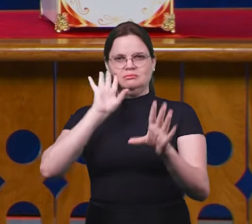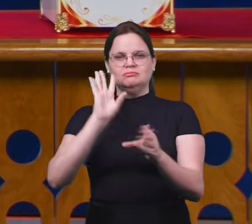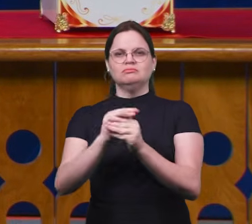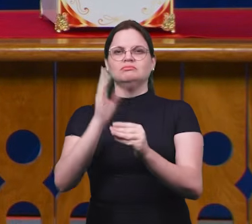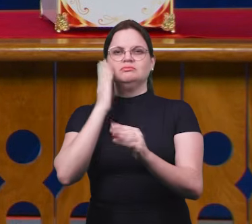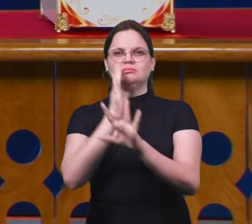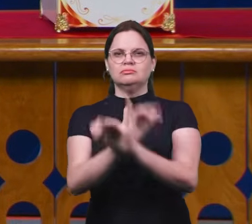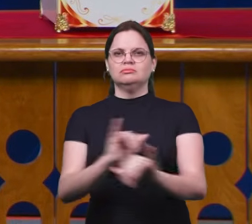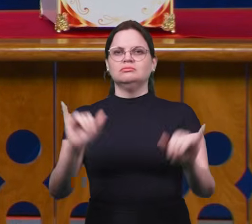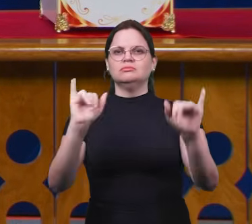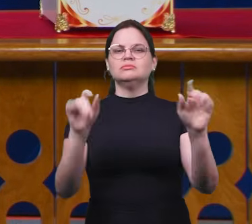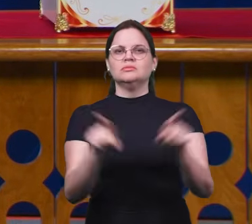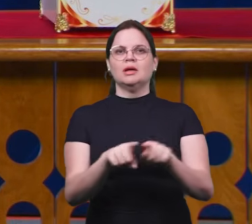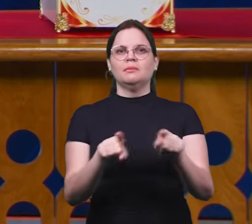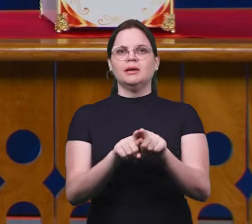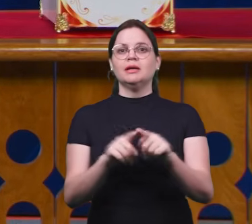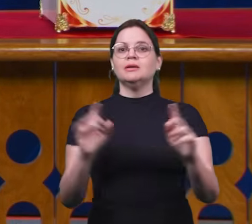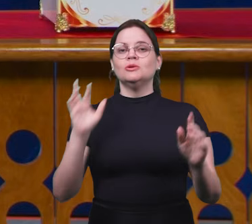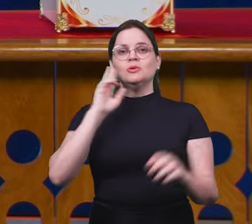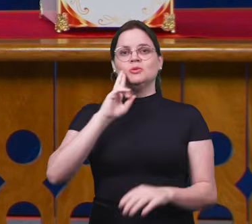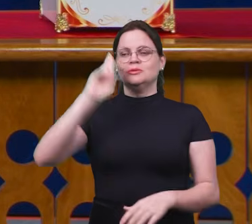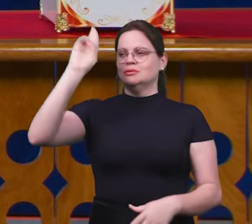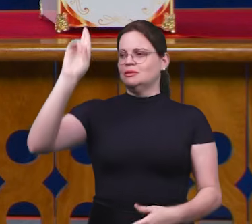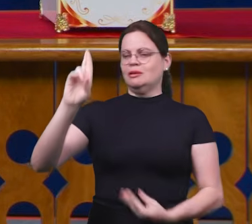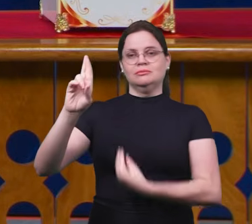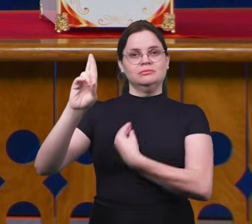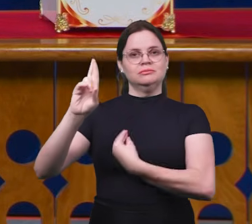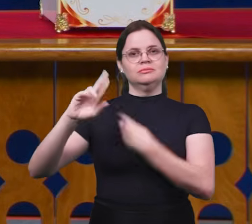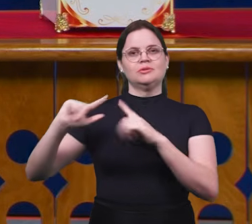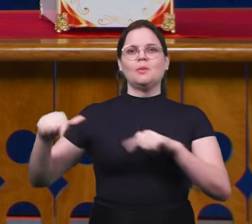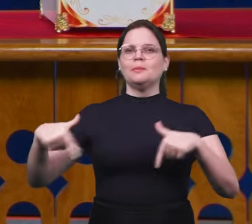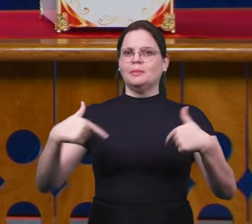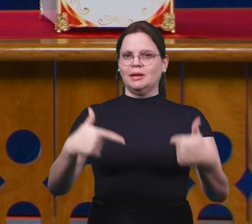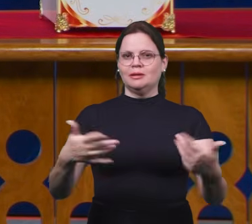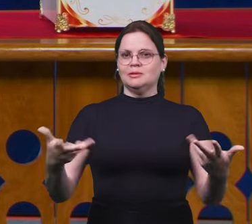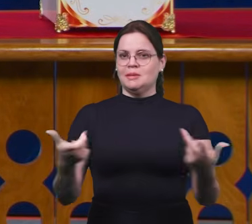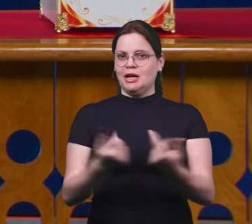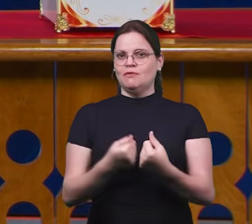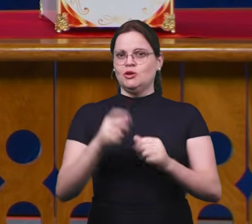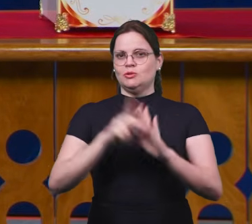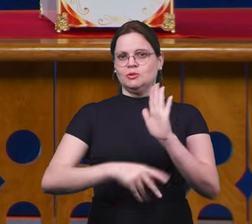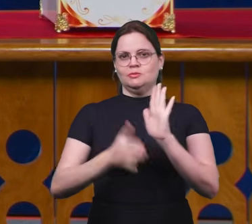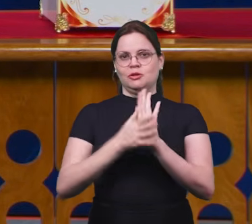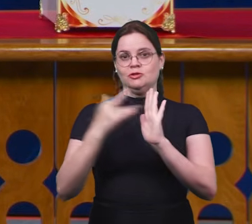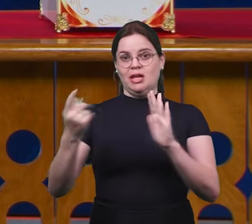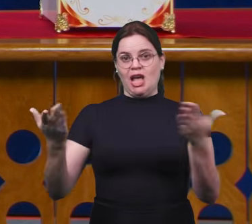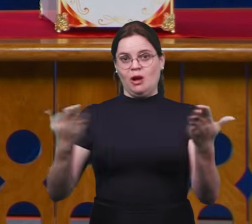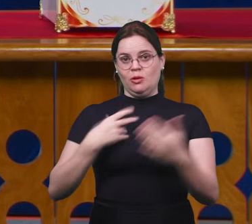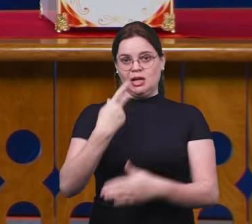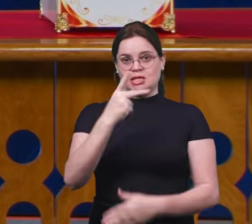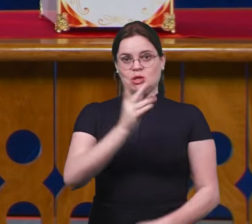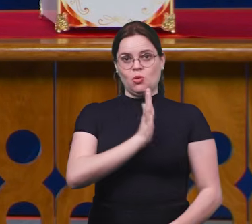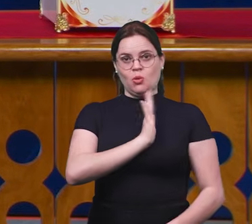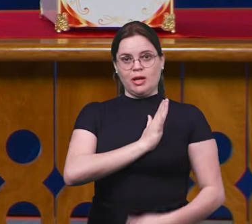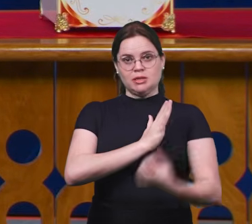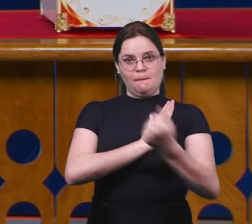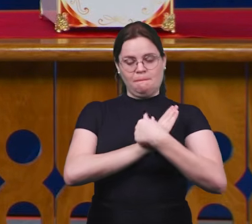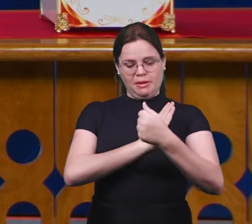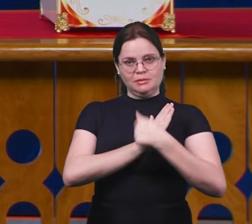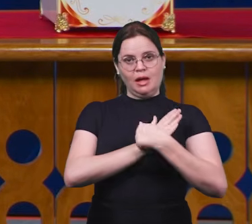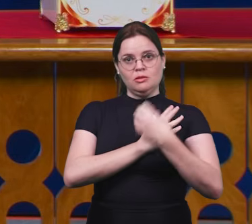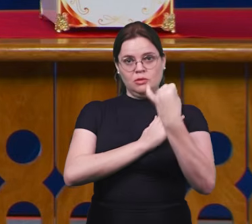uma mensagem. O Senhor está realizando uma grande obra e Ele está batendo a porta. Se você